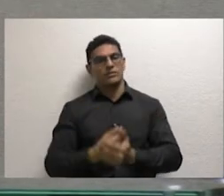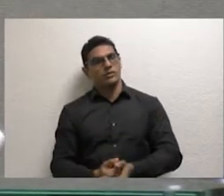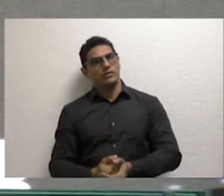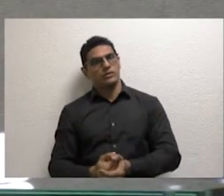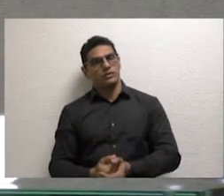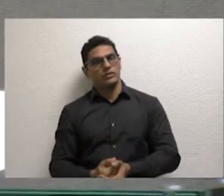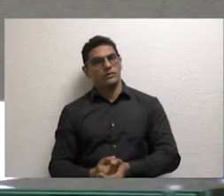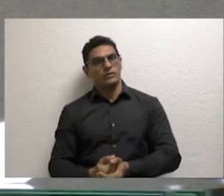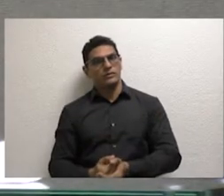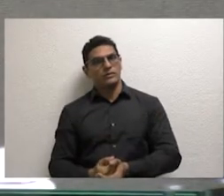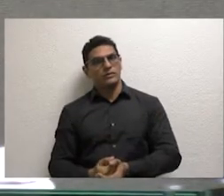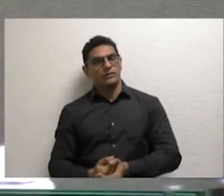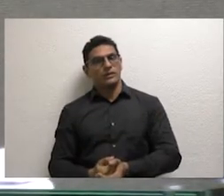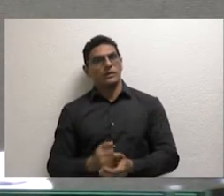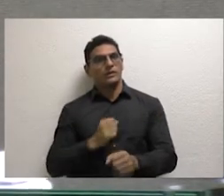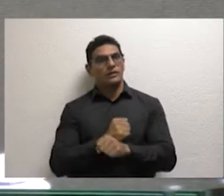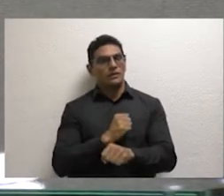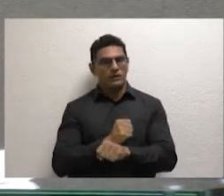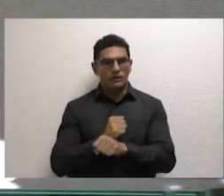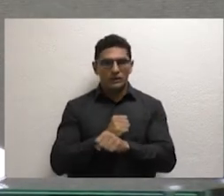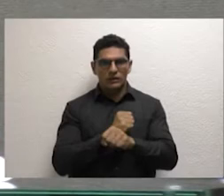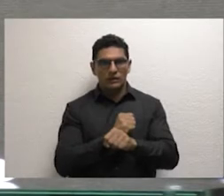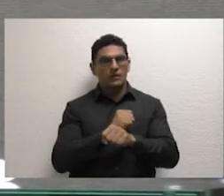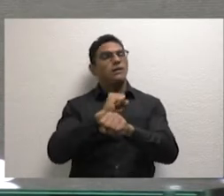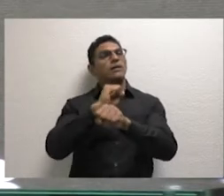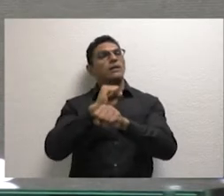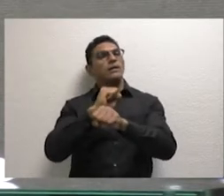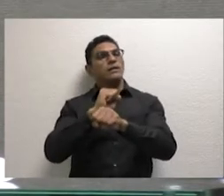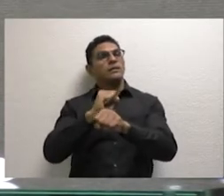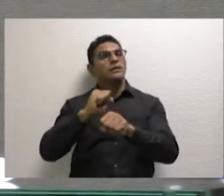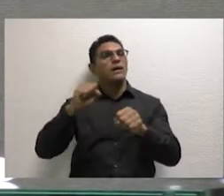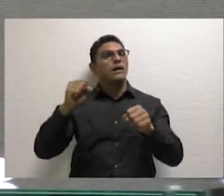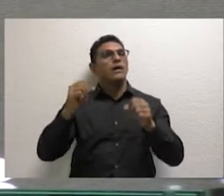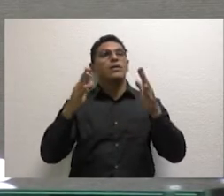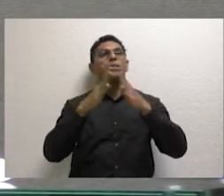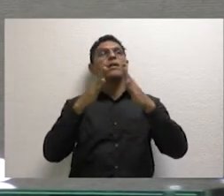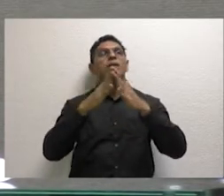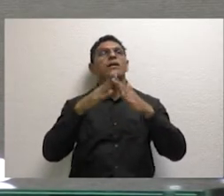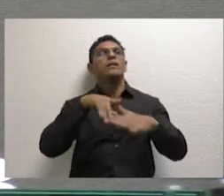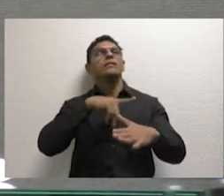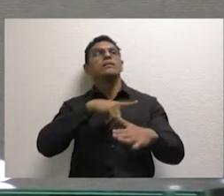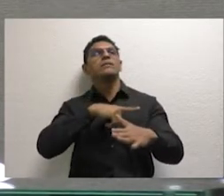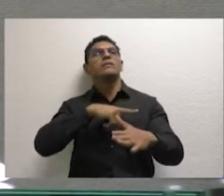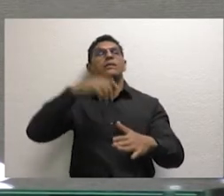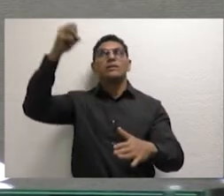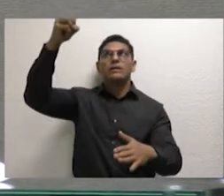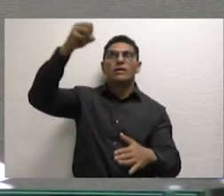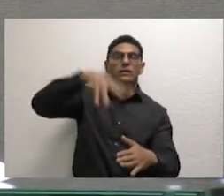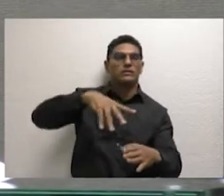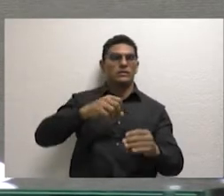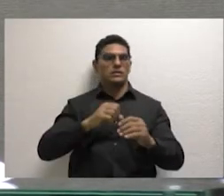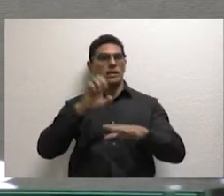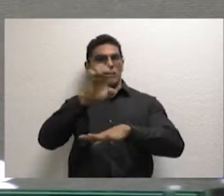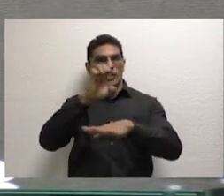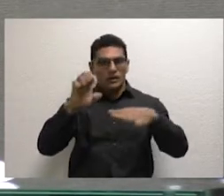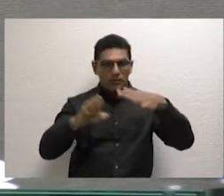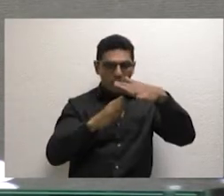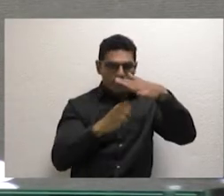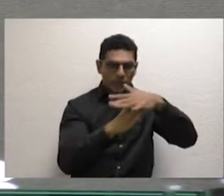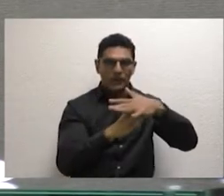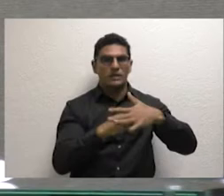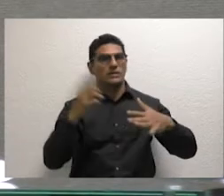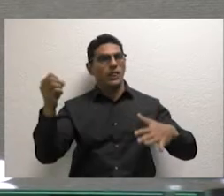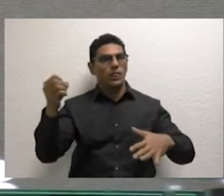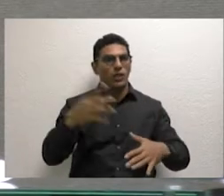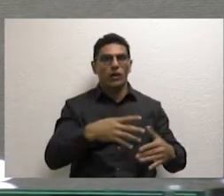e também na garantia da qualidade do fornecimento de energia então houve finalizou a empresa assumiu Amazonas Energia